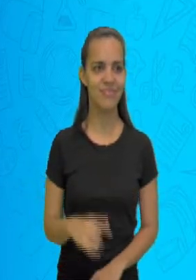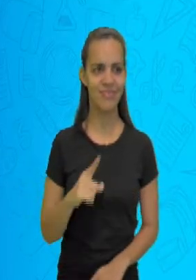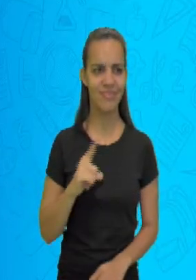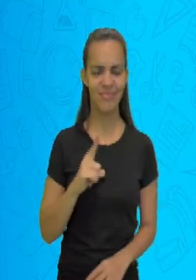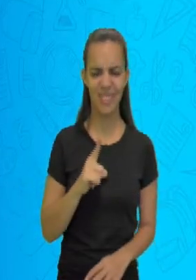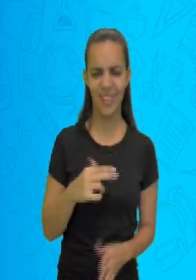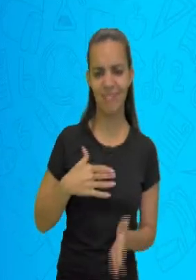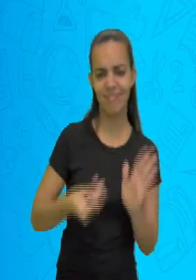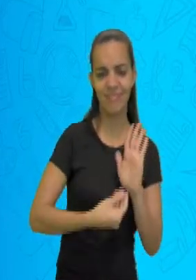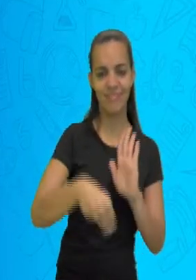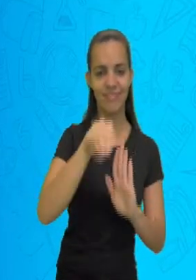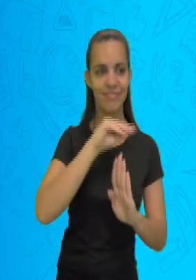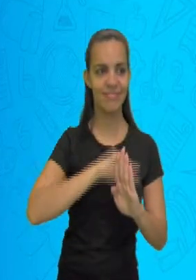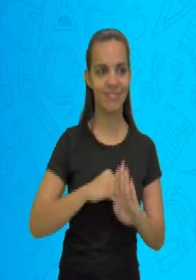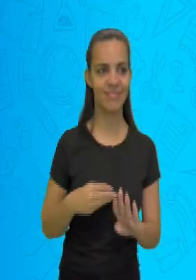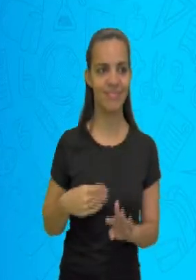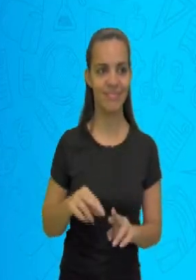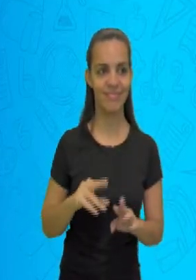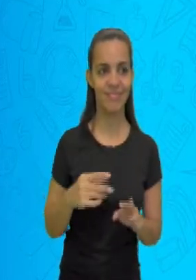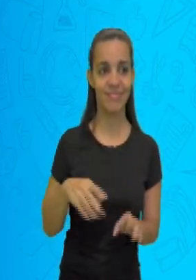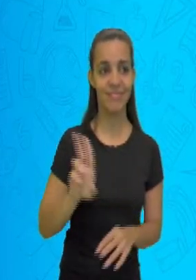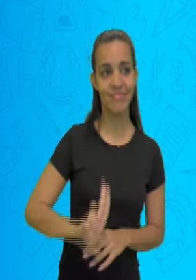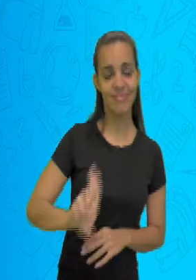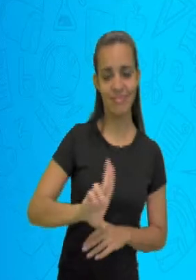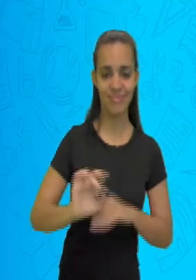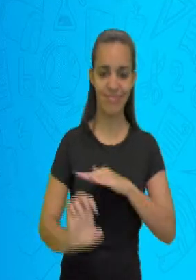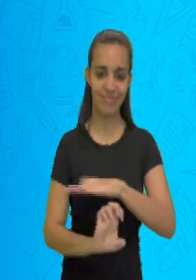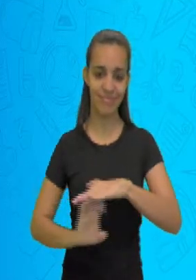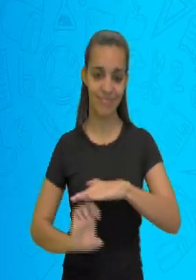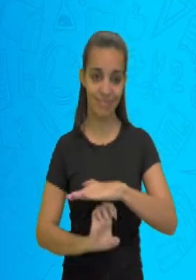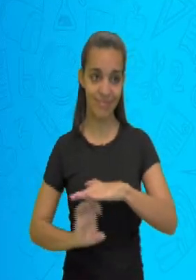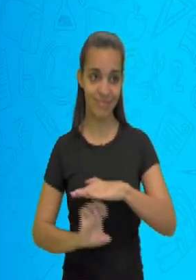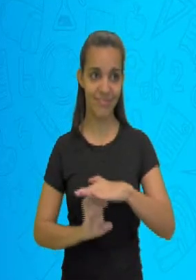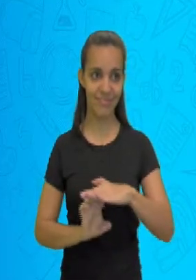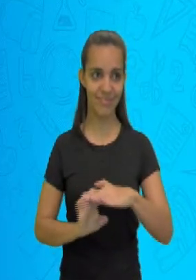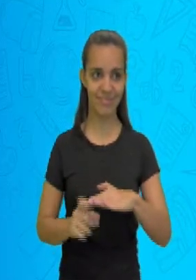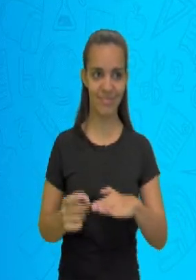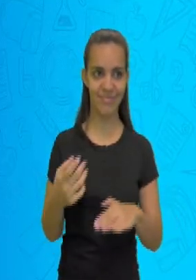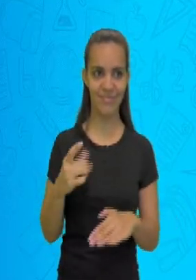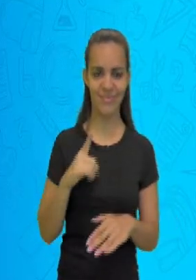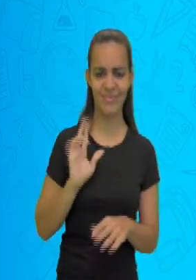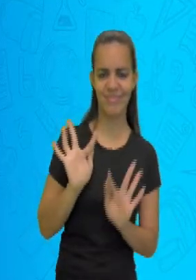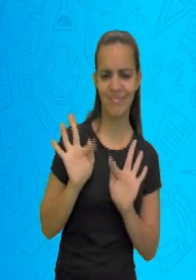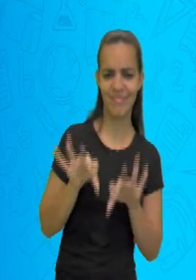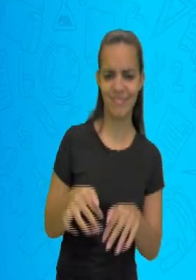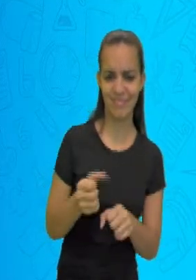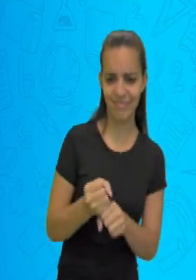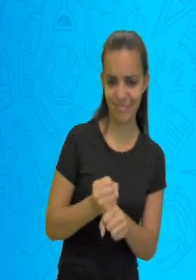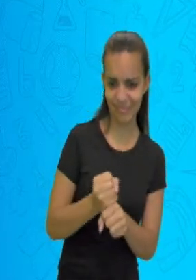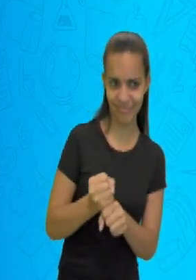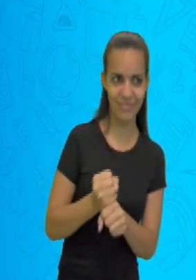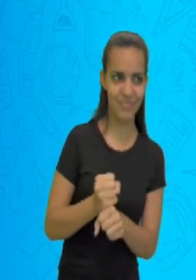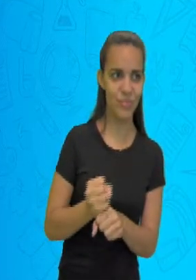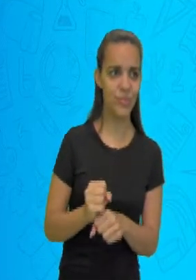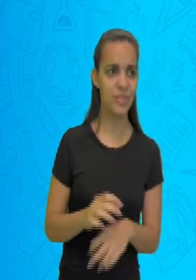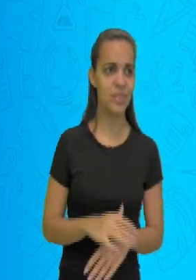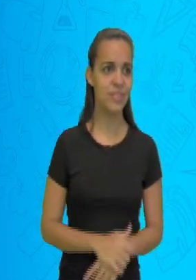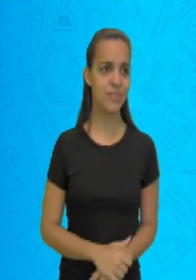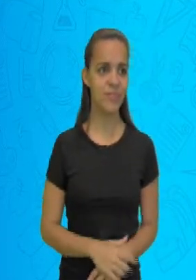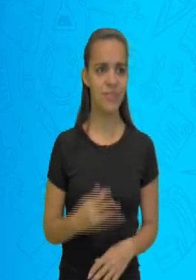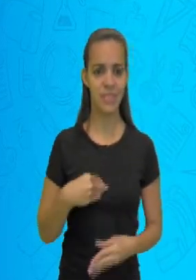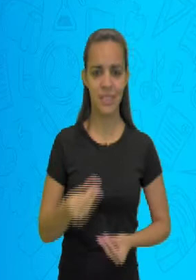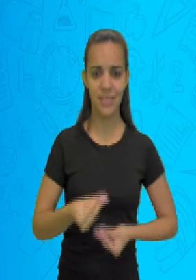muitos calendários que são usados pelas empresas de fim de ano. Elas oferecem para